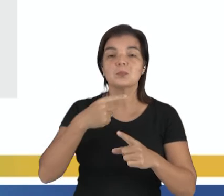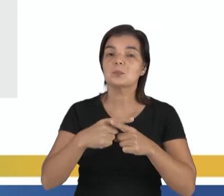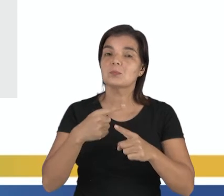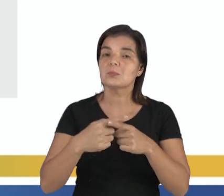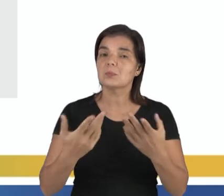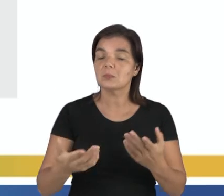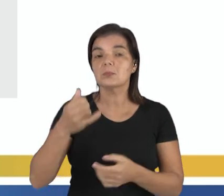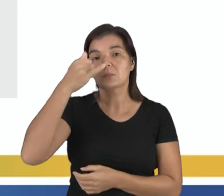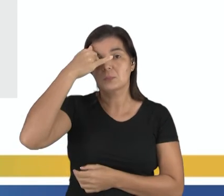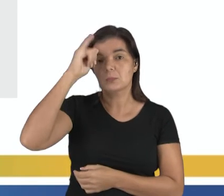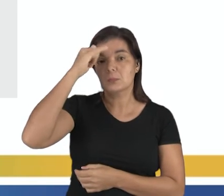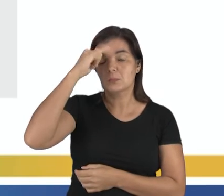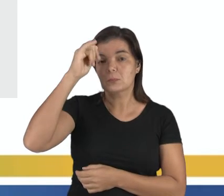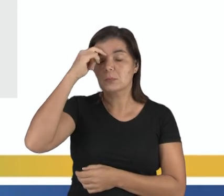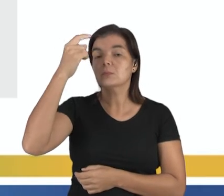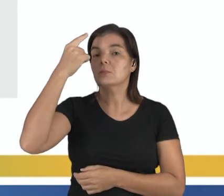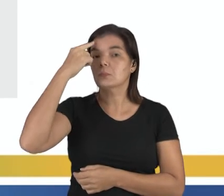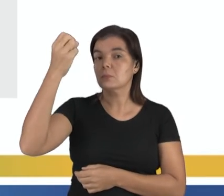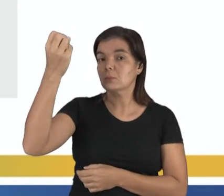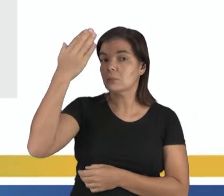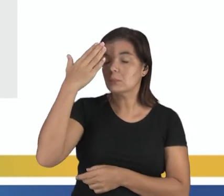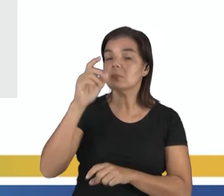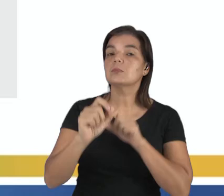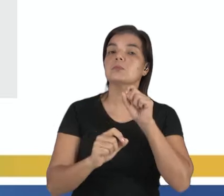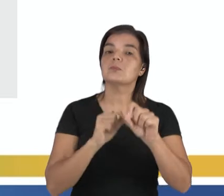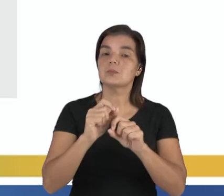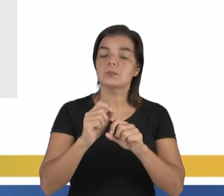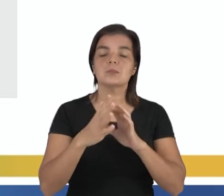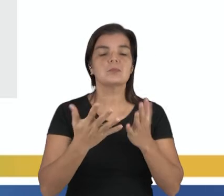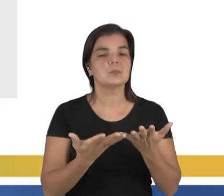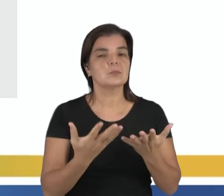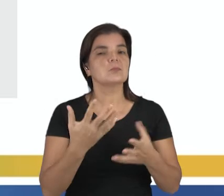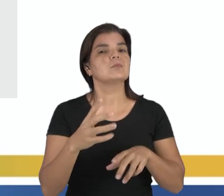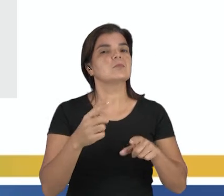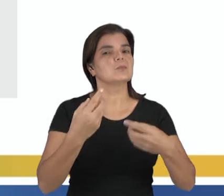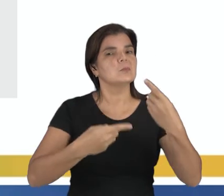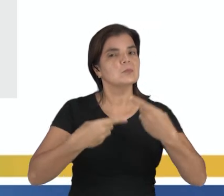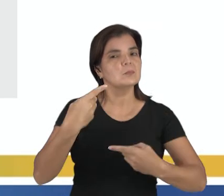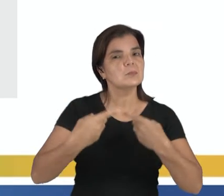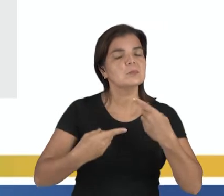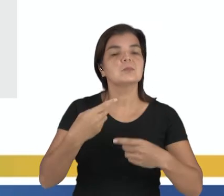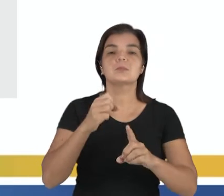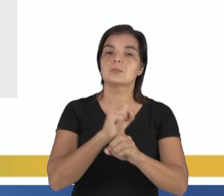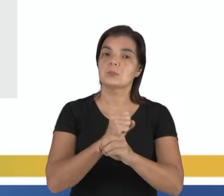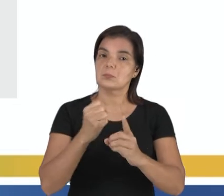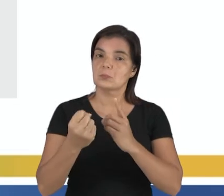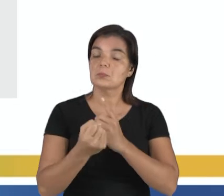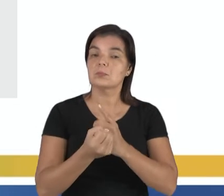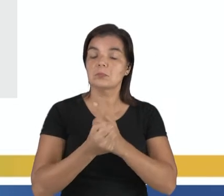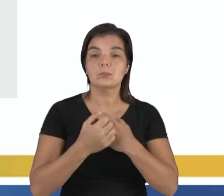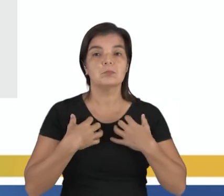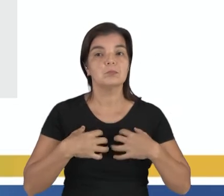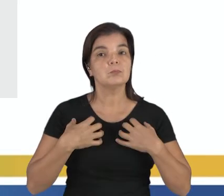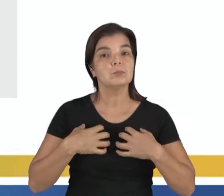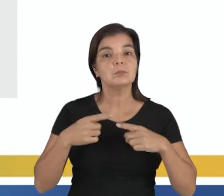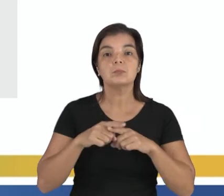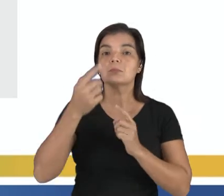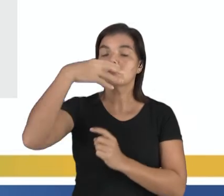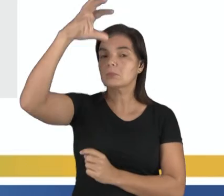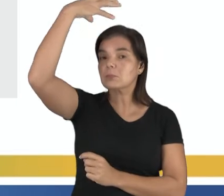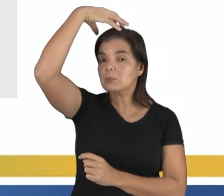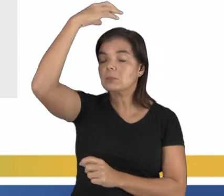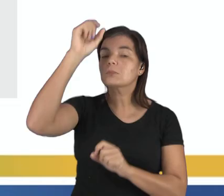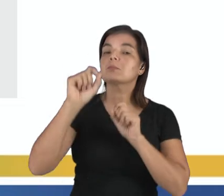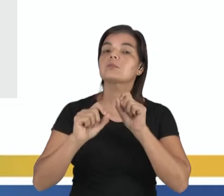essas ideias, né, desses intelectuais, elas vão gerar aí muitas discussões, a sociedade vai enfervecer, então esses reis eles vêm